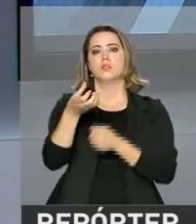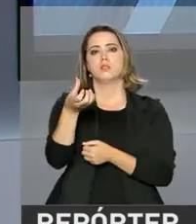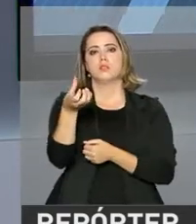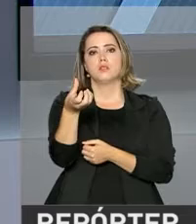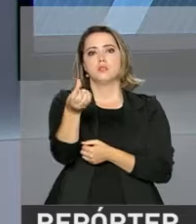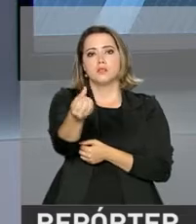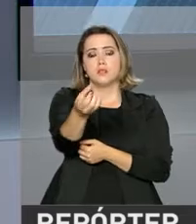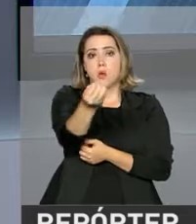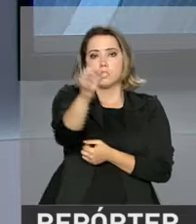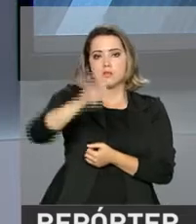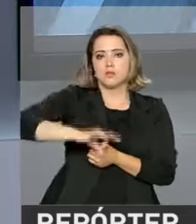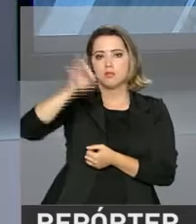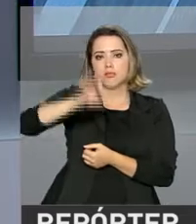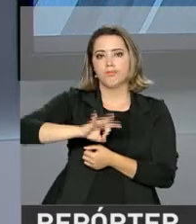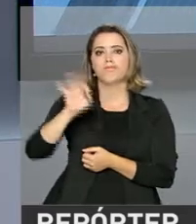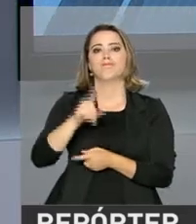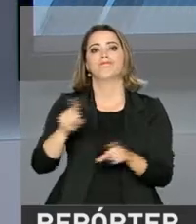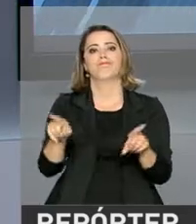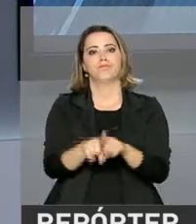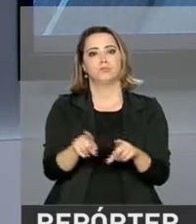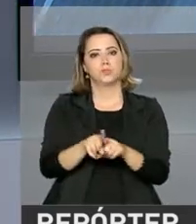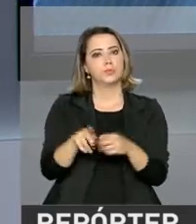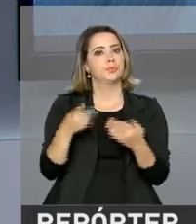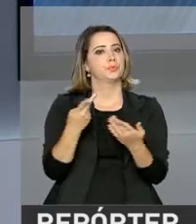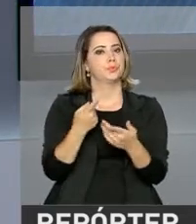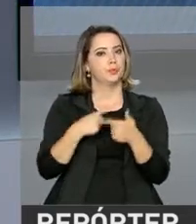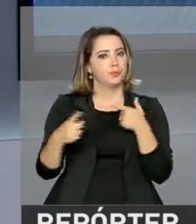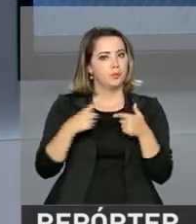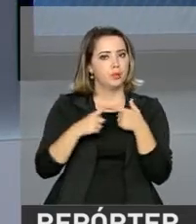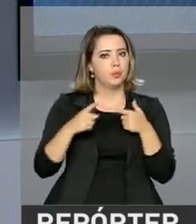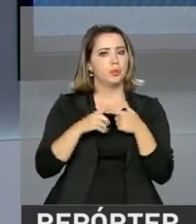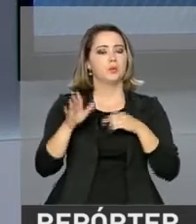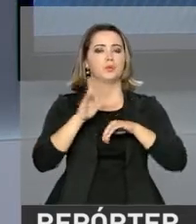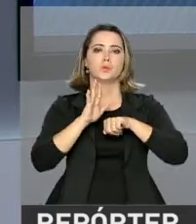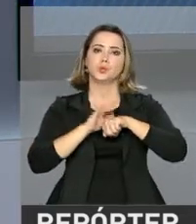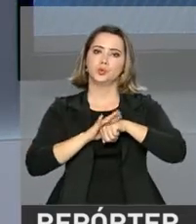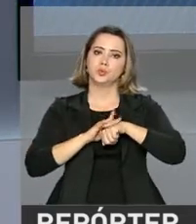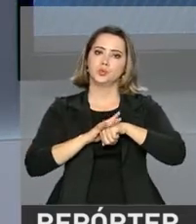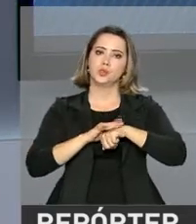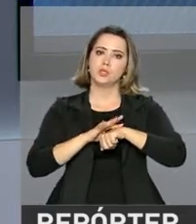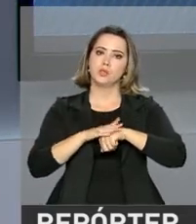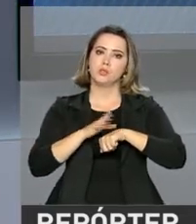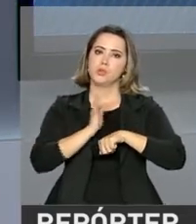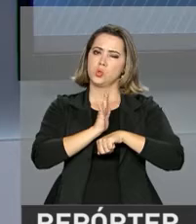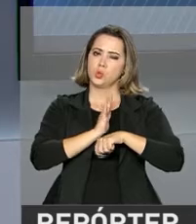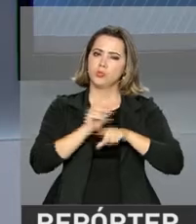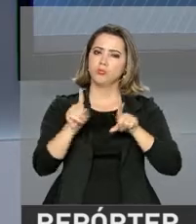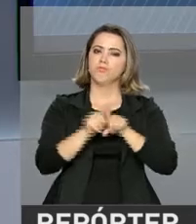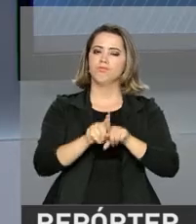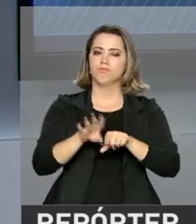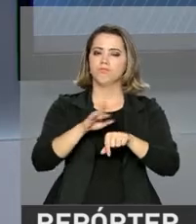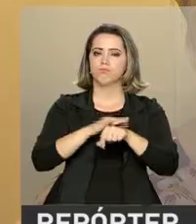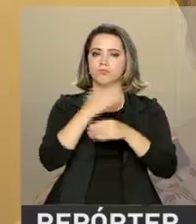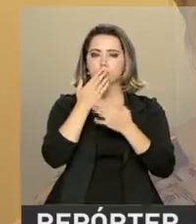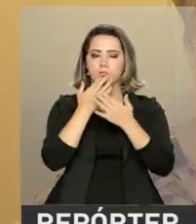excesso de peso é responsável também pelo surgimento de doenças crônicas, como a hipertensão e a diabetes.